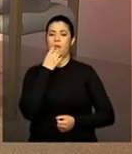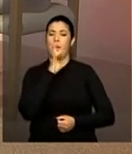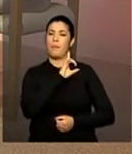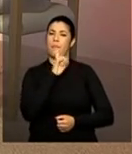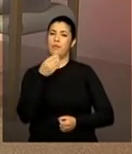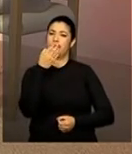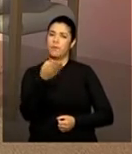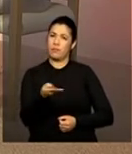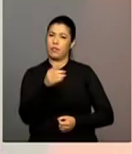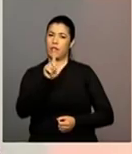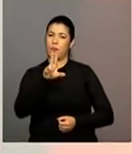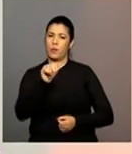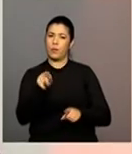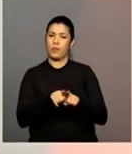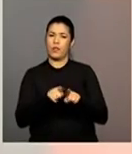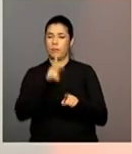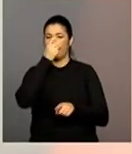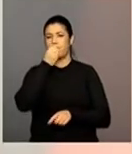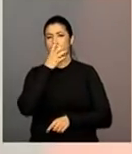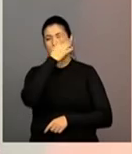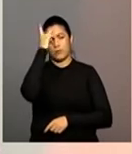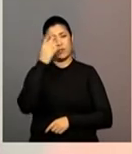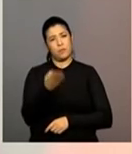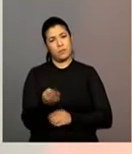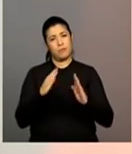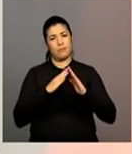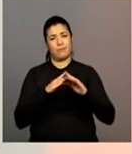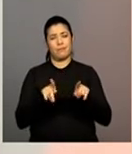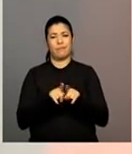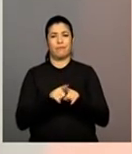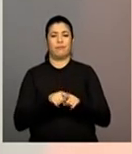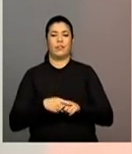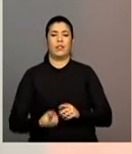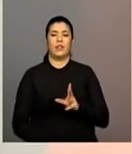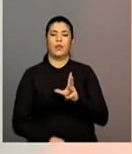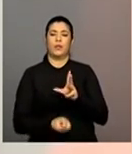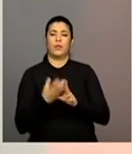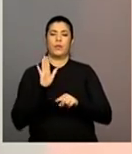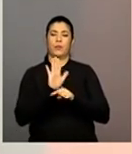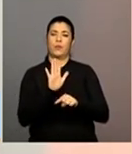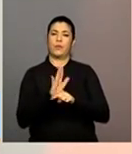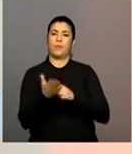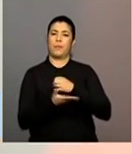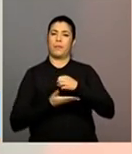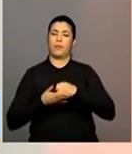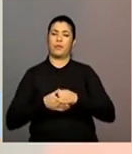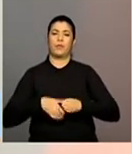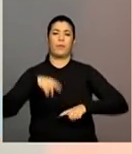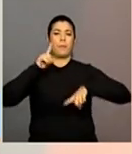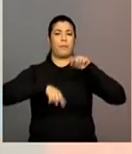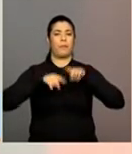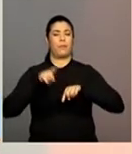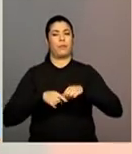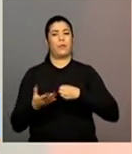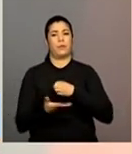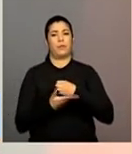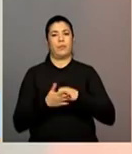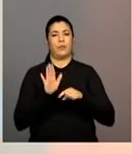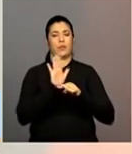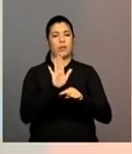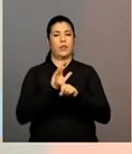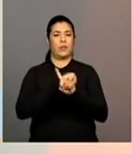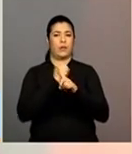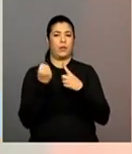dia telespectadores a produção básica ela foi instituía eh pela política nacional de assistência social em